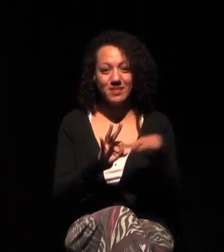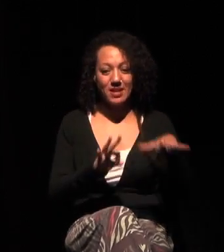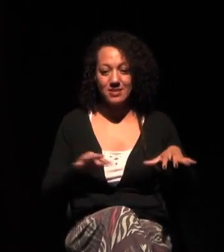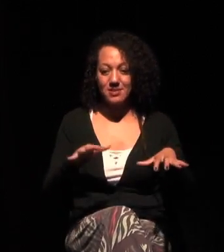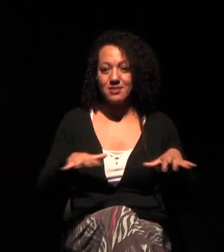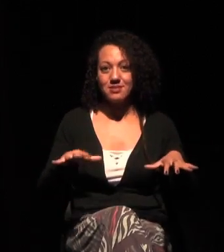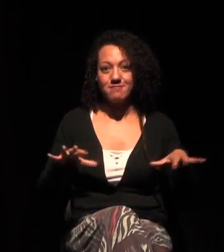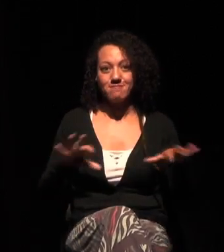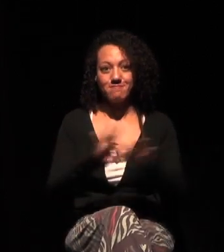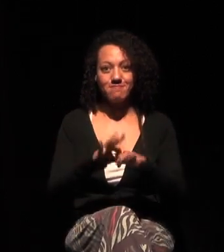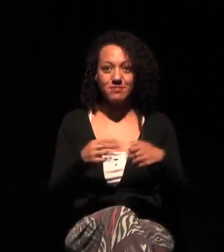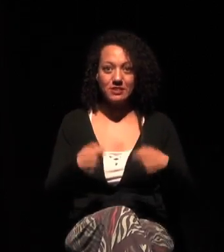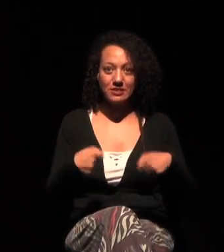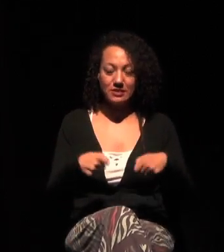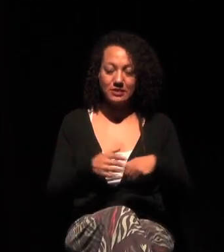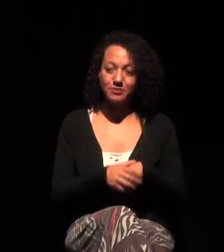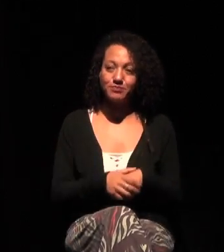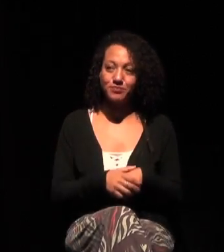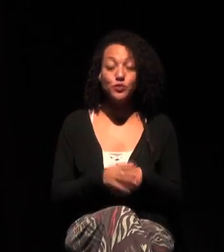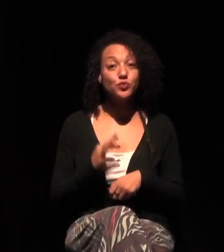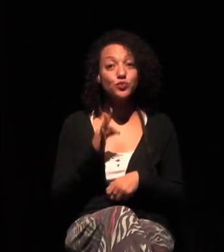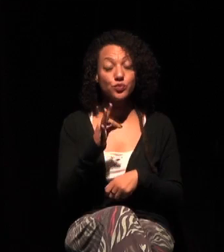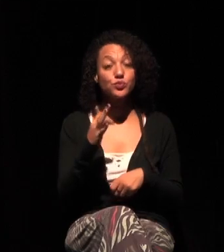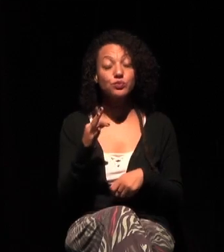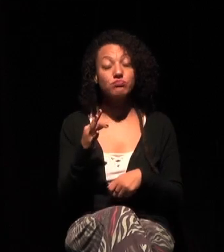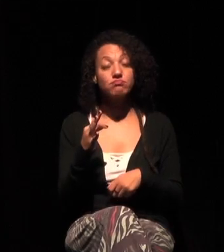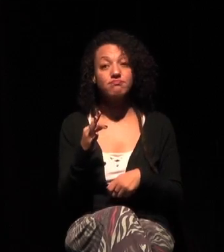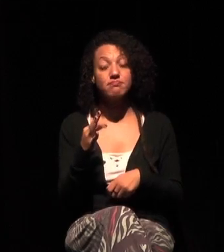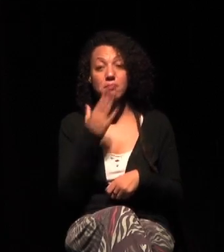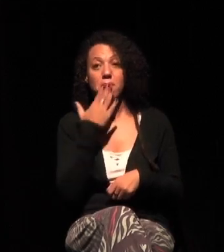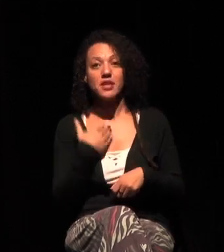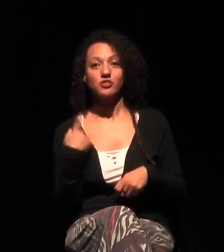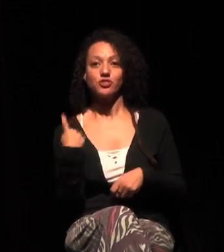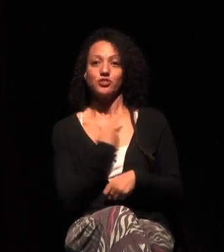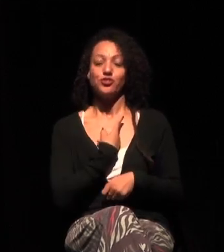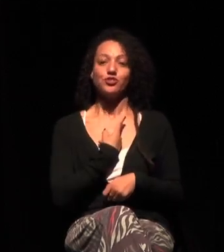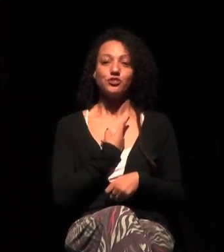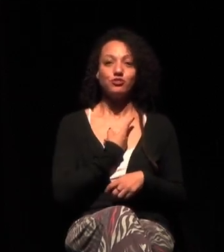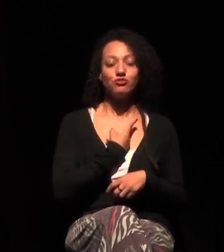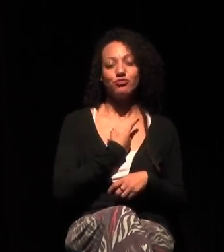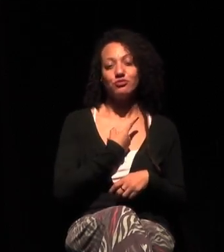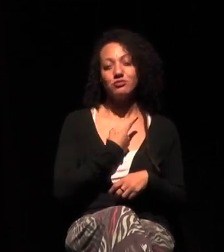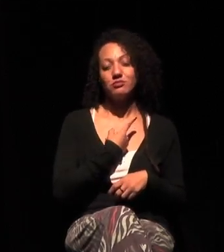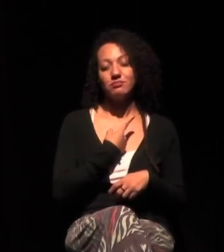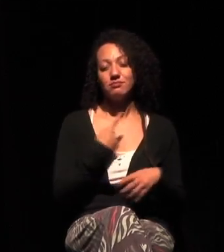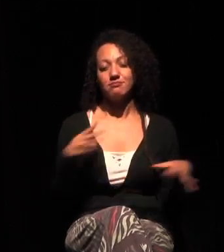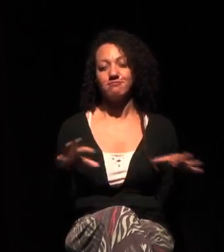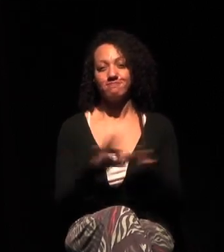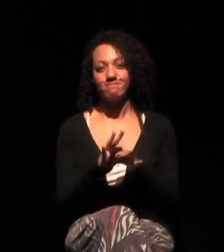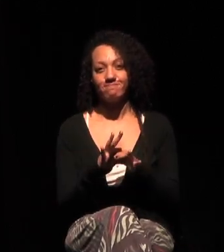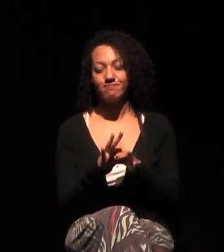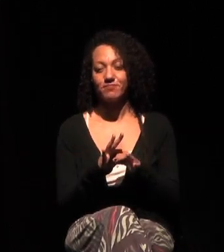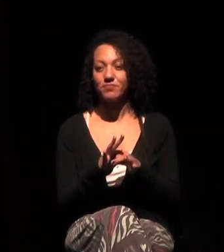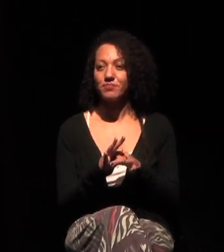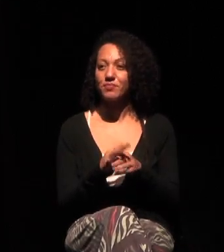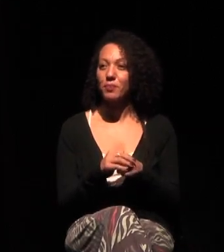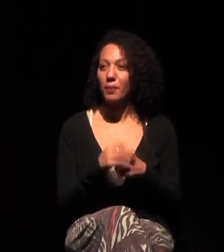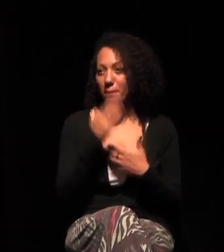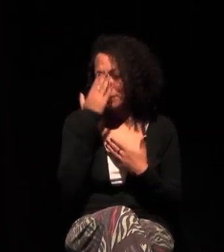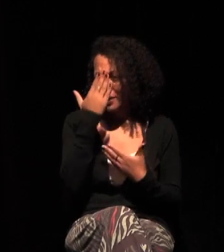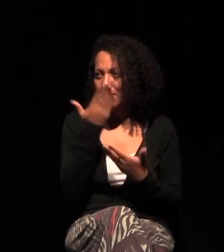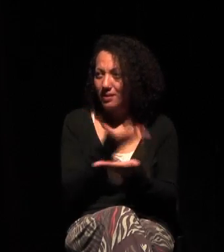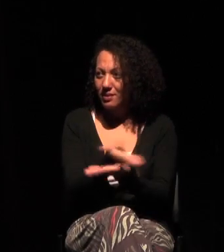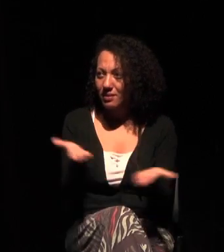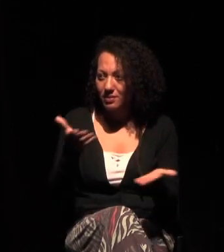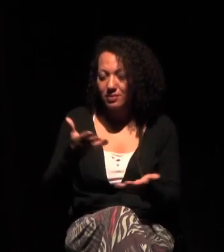futuro exige e essa é uma das propostas aqui do seminário queria agradecer a todos pela presença muito